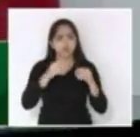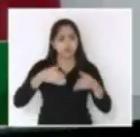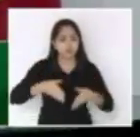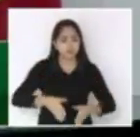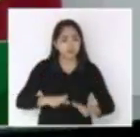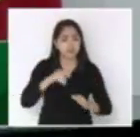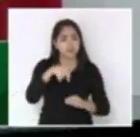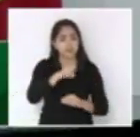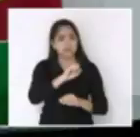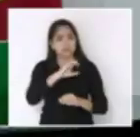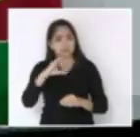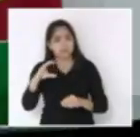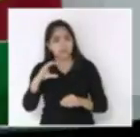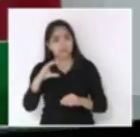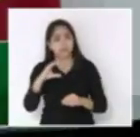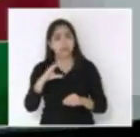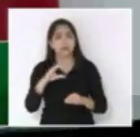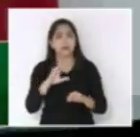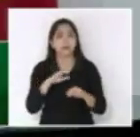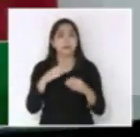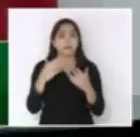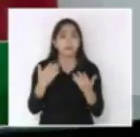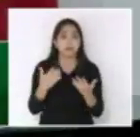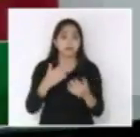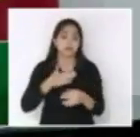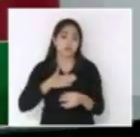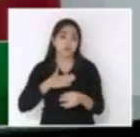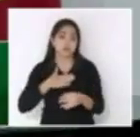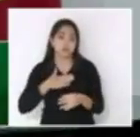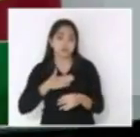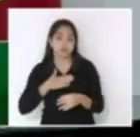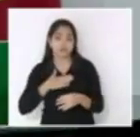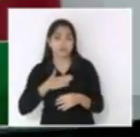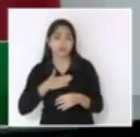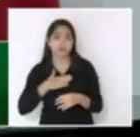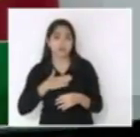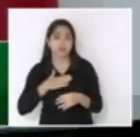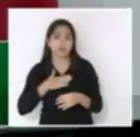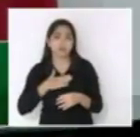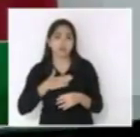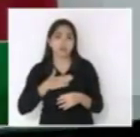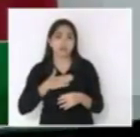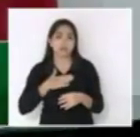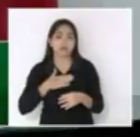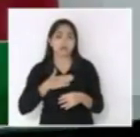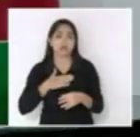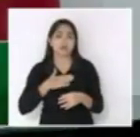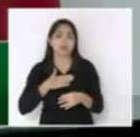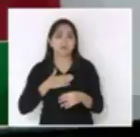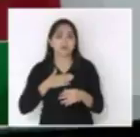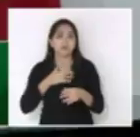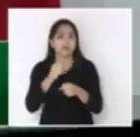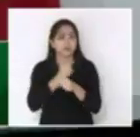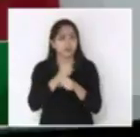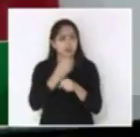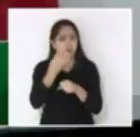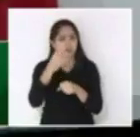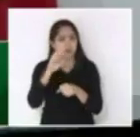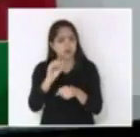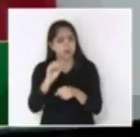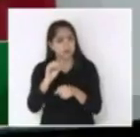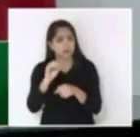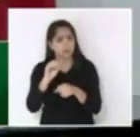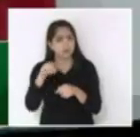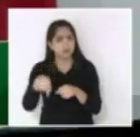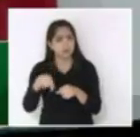Amin, mas como eu, que adotei Santa Catarina há quase 40 anos, porque sou natural do